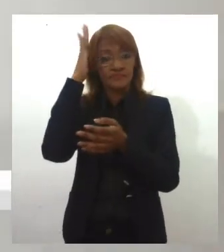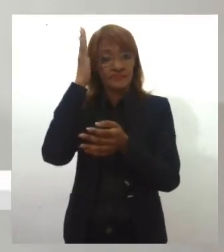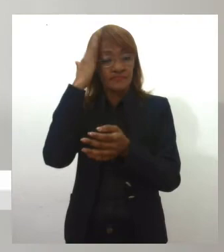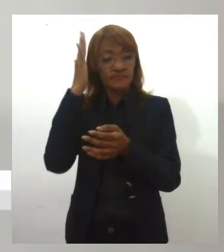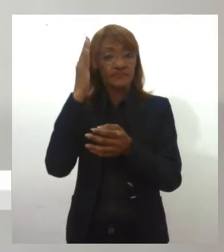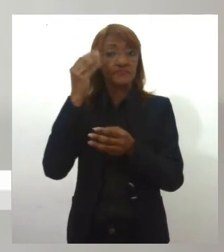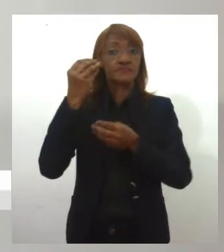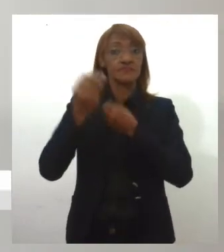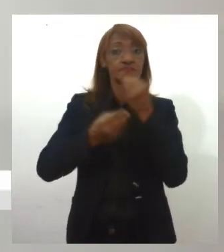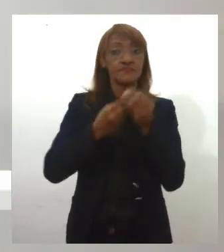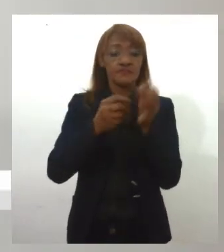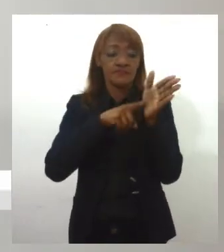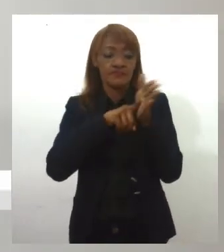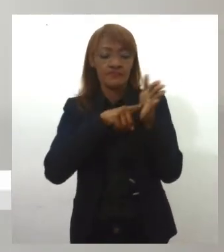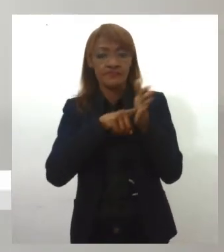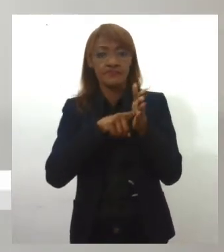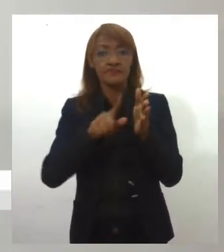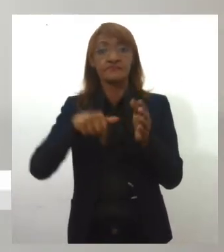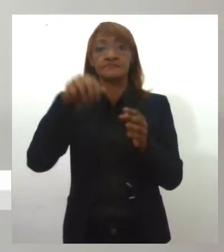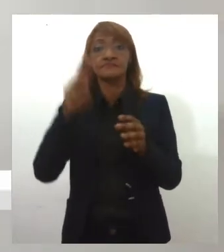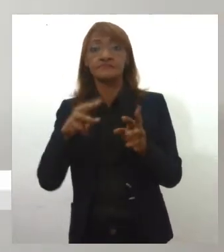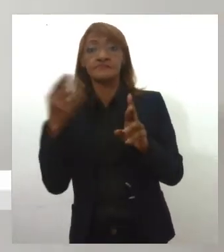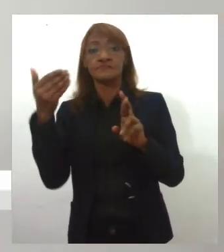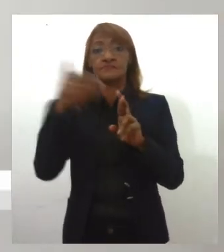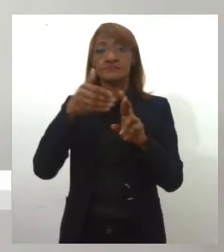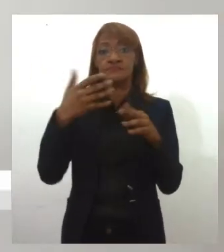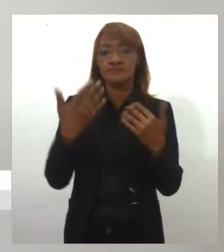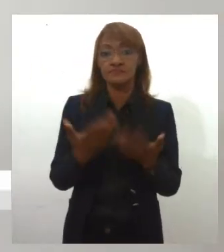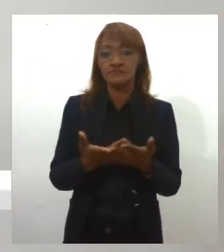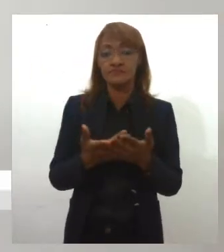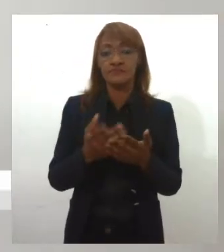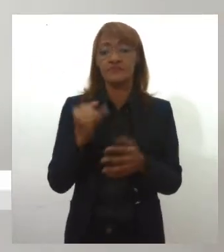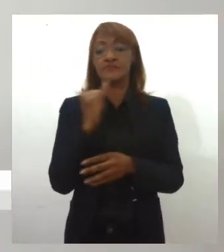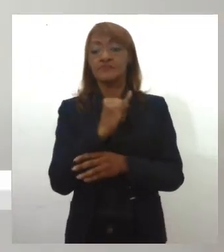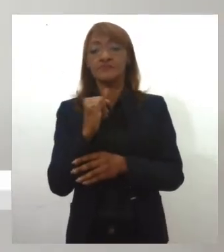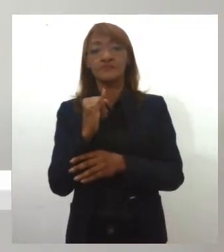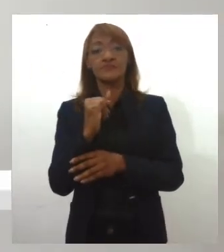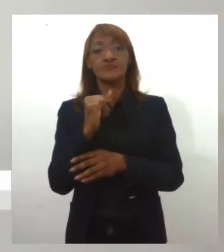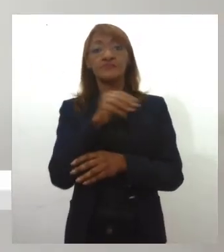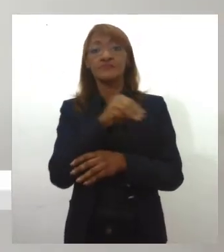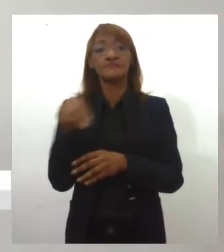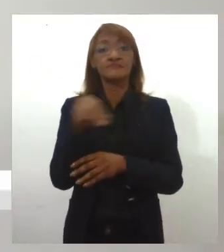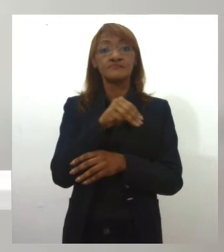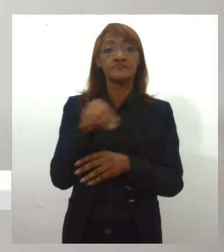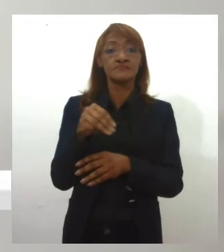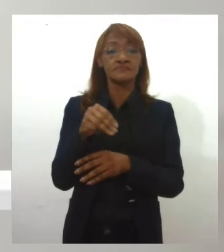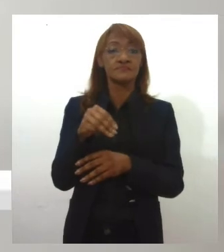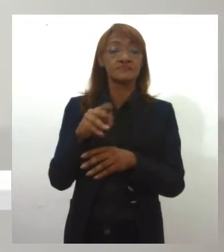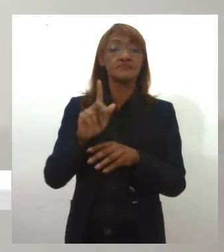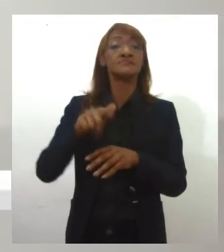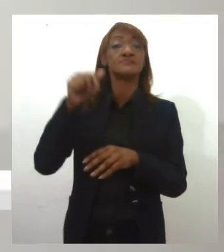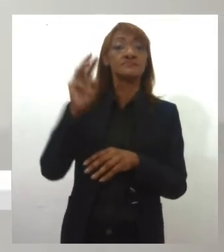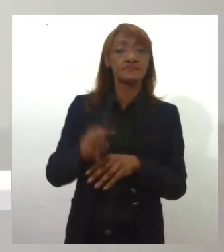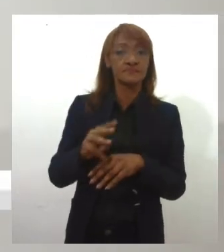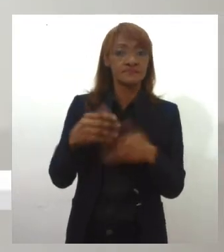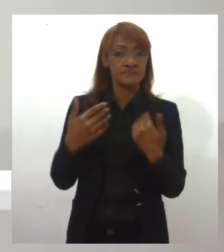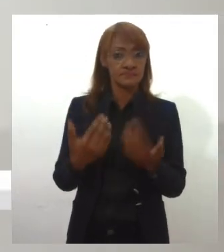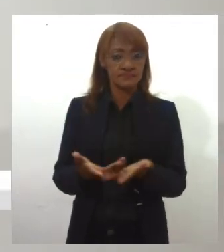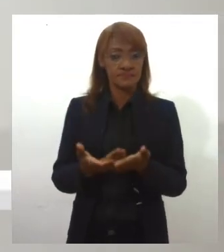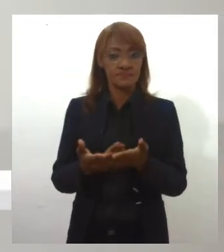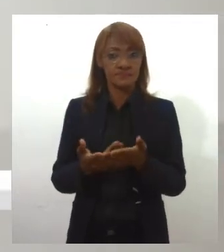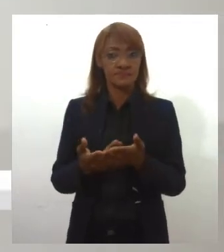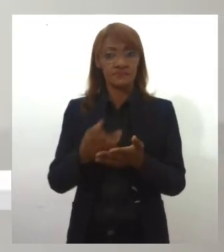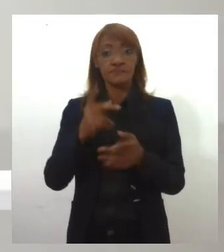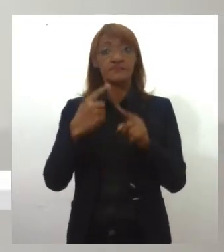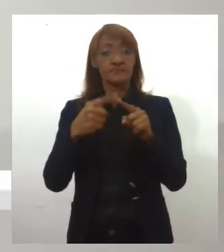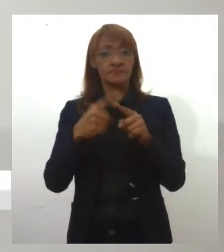dele, quem são os mentores e tutores que ele vai escolher para ajudá-lo nessa jornada, porque as pessoas que caminham junto com a